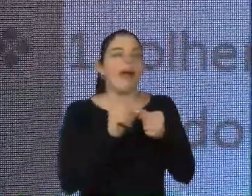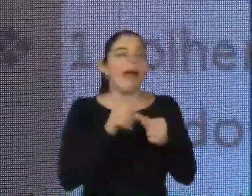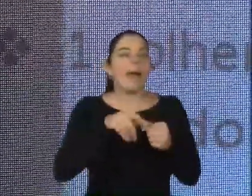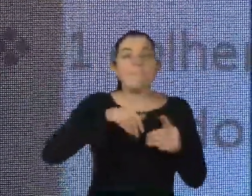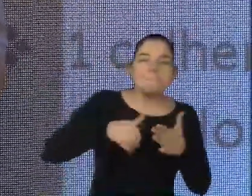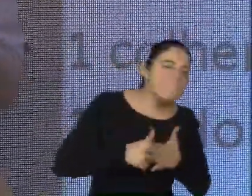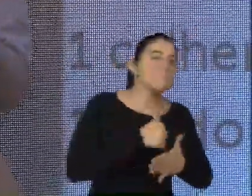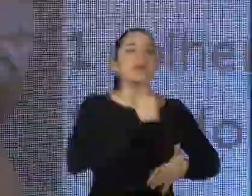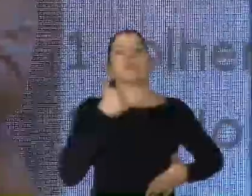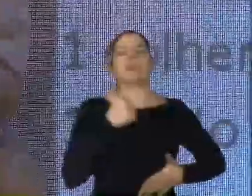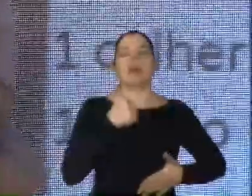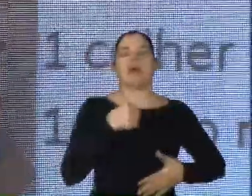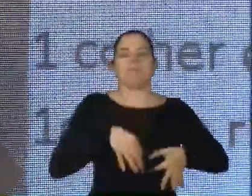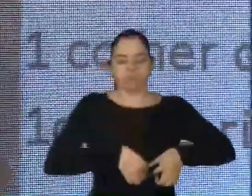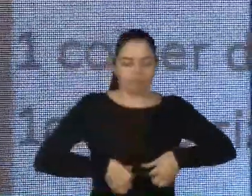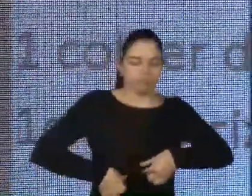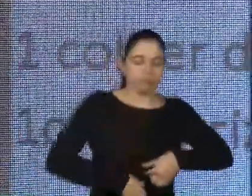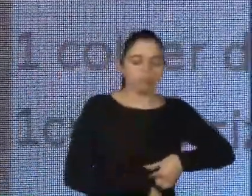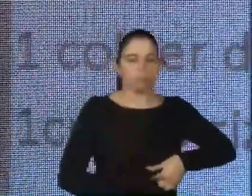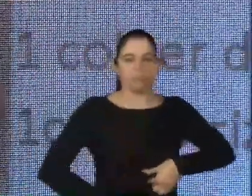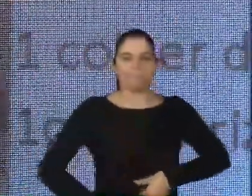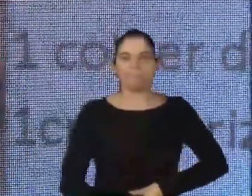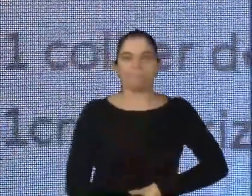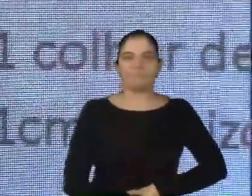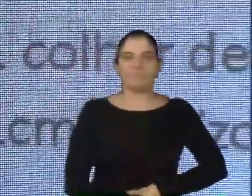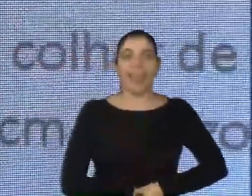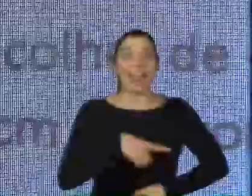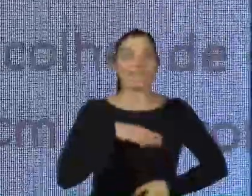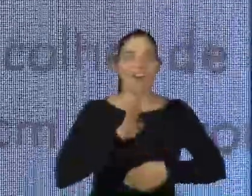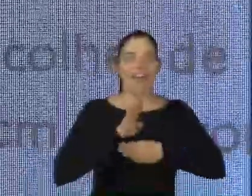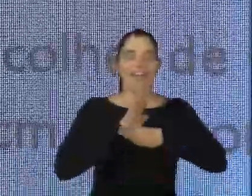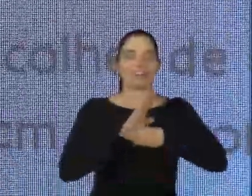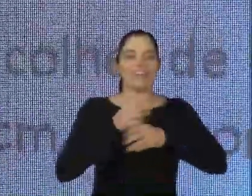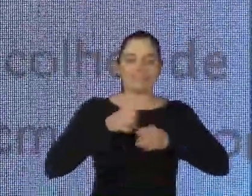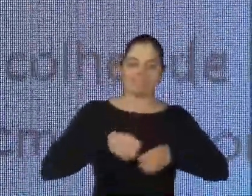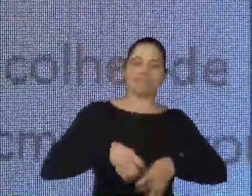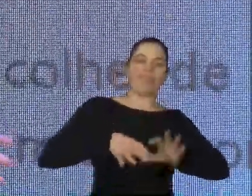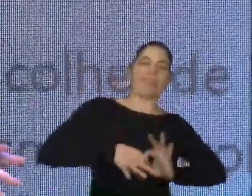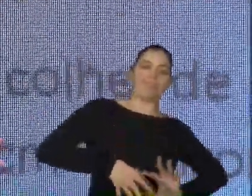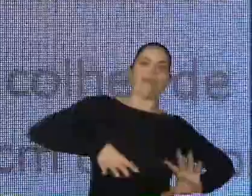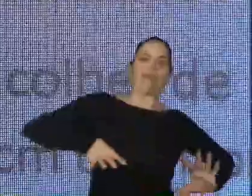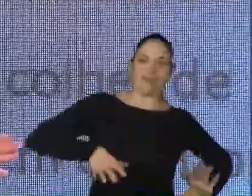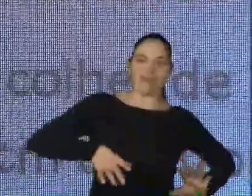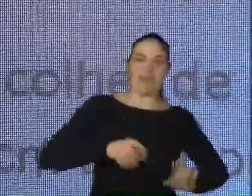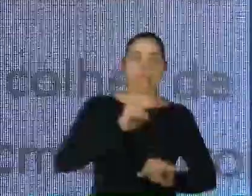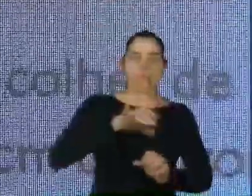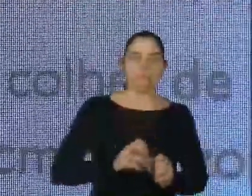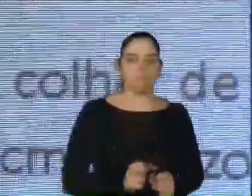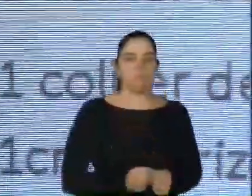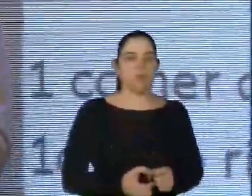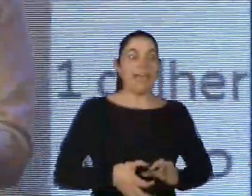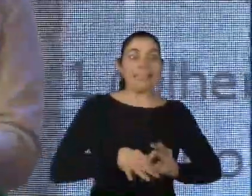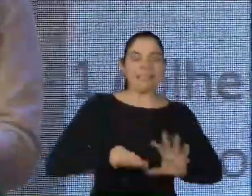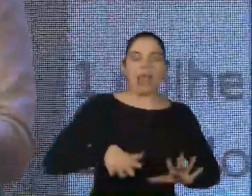do intestino. Se você é muito constipado, ele vai ajudar a soltar. Se você está muito diarreico, ele vai